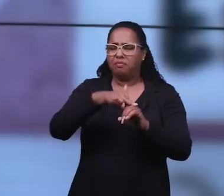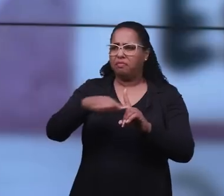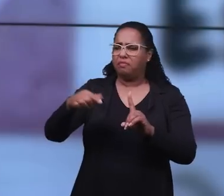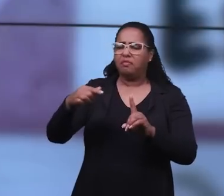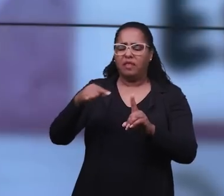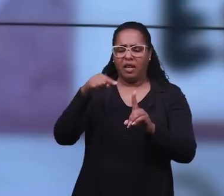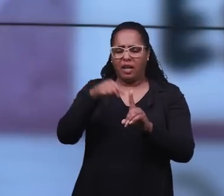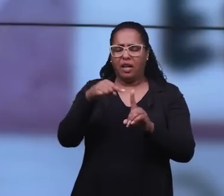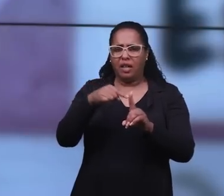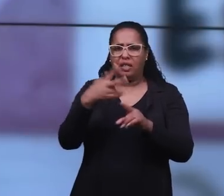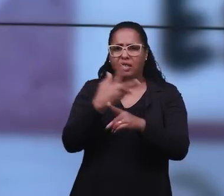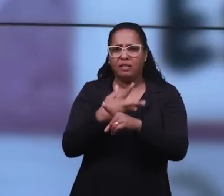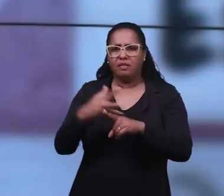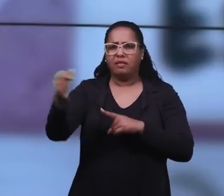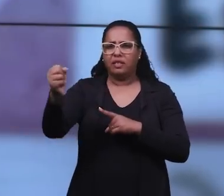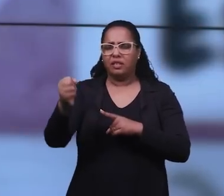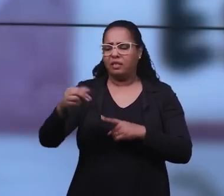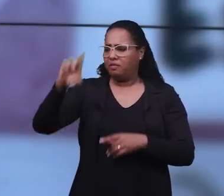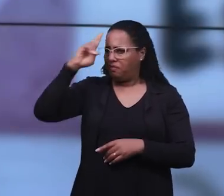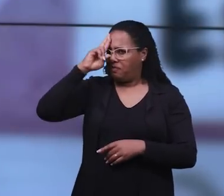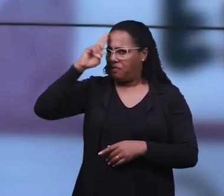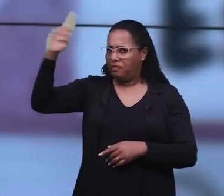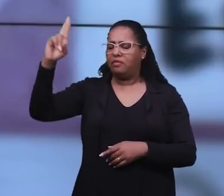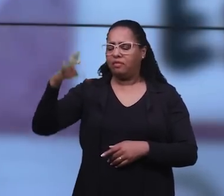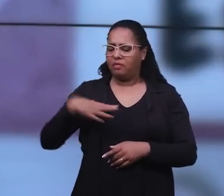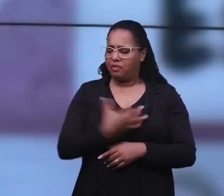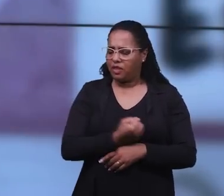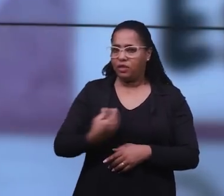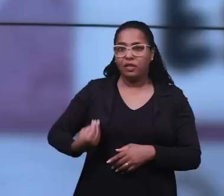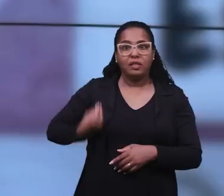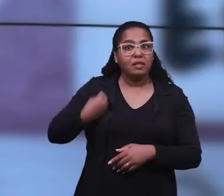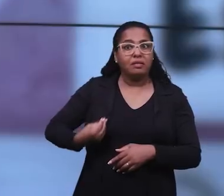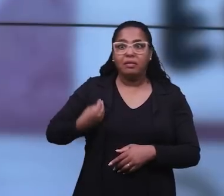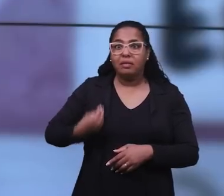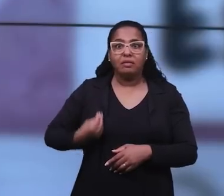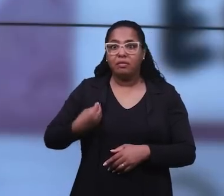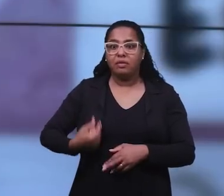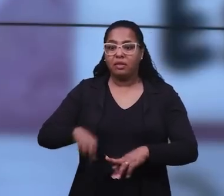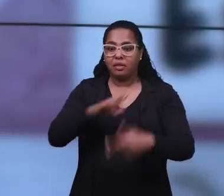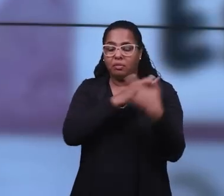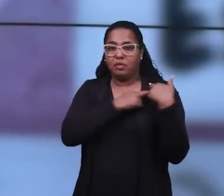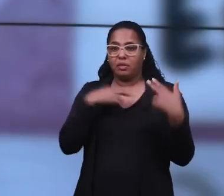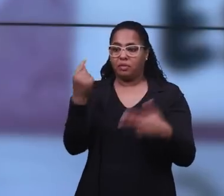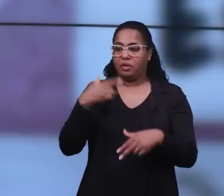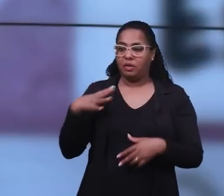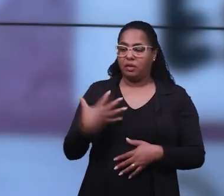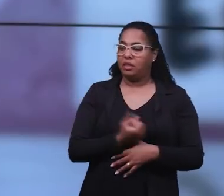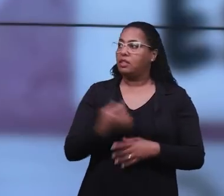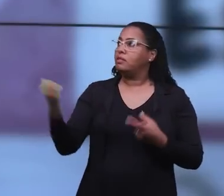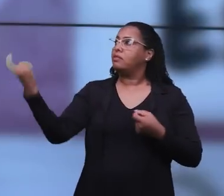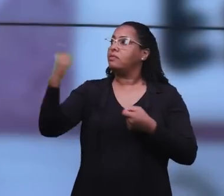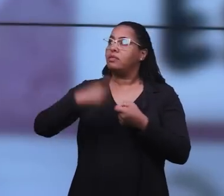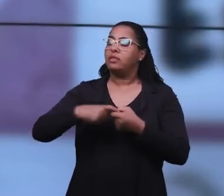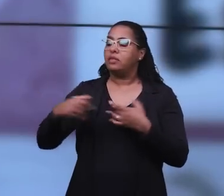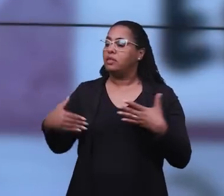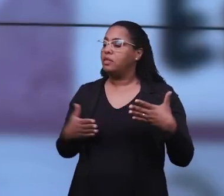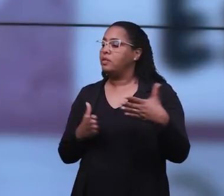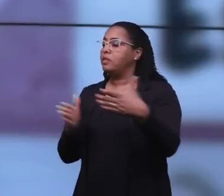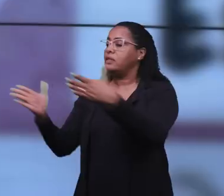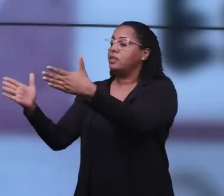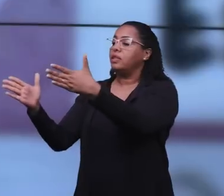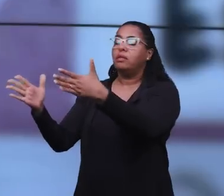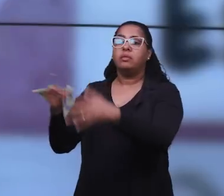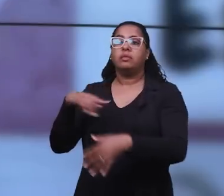está vivo, é Senhor, Salvador, dono da nossa adoração, voltará, é o caminho da